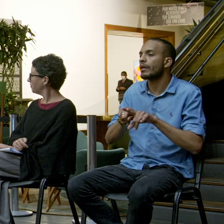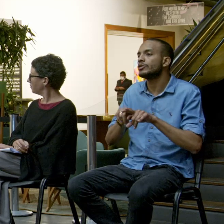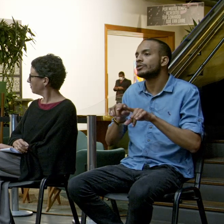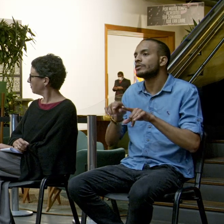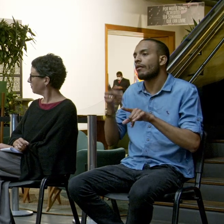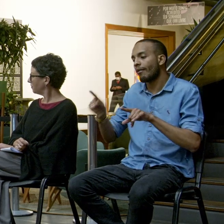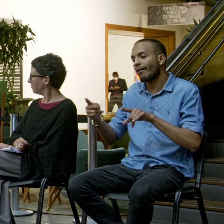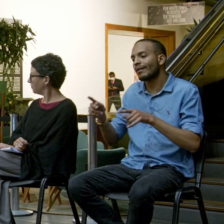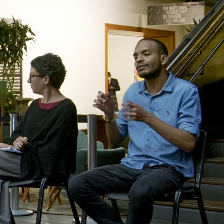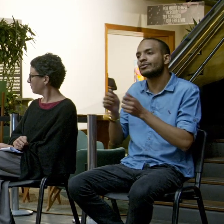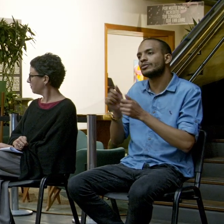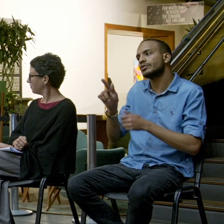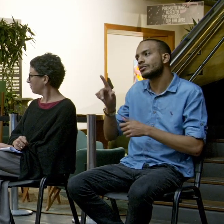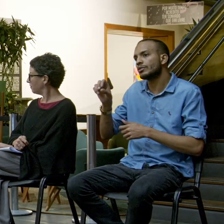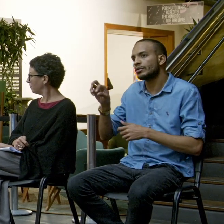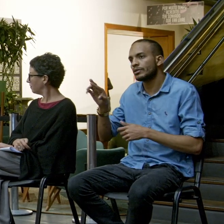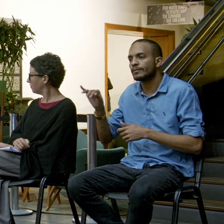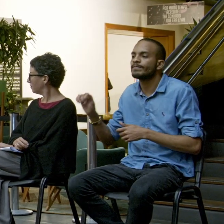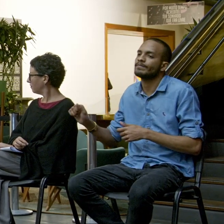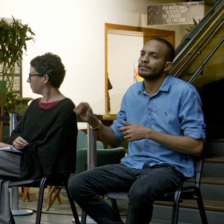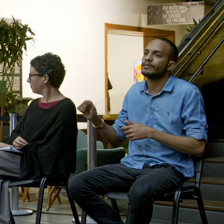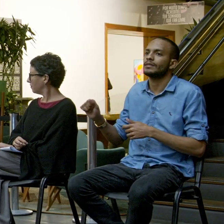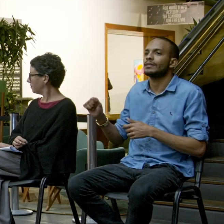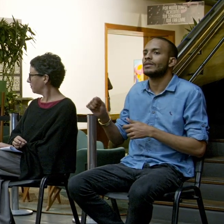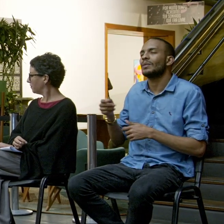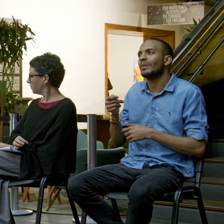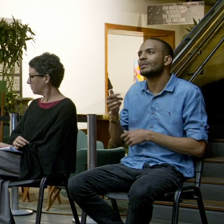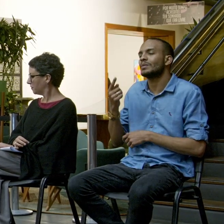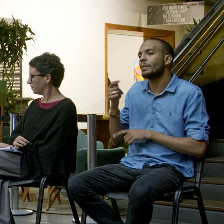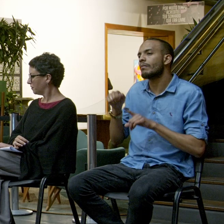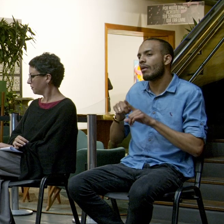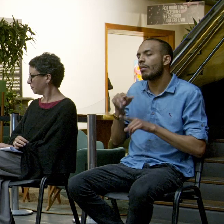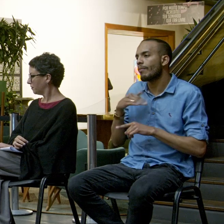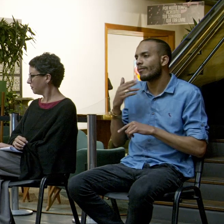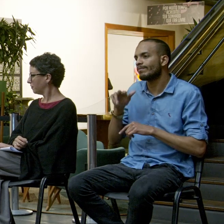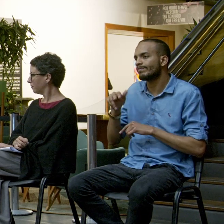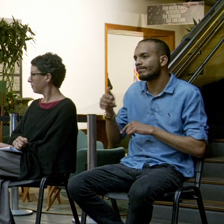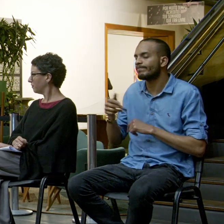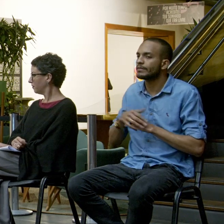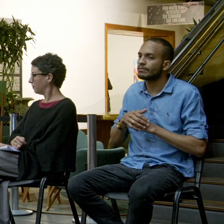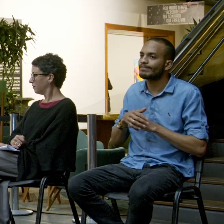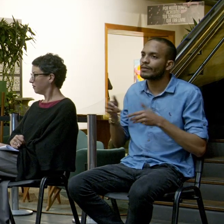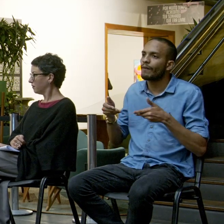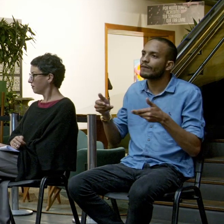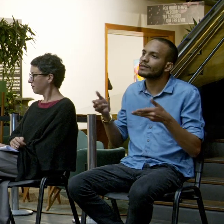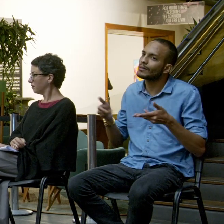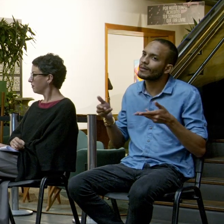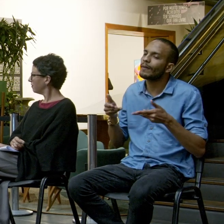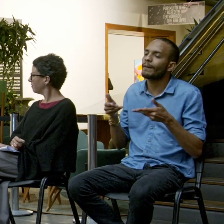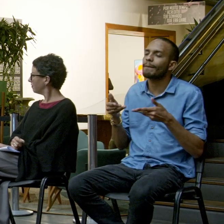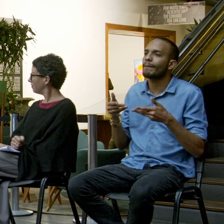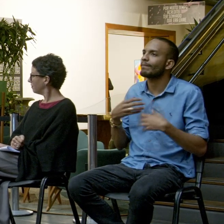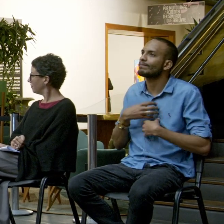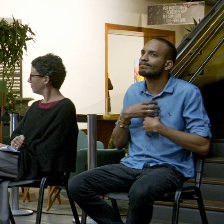Ferreira, que infelizmente nos deixou há quase um mês. Então, receber esse convite nesse momento